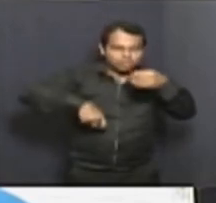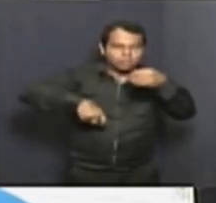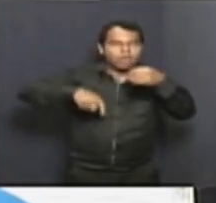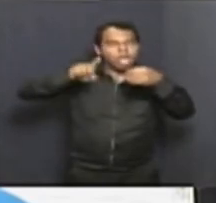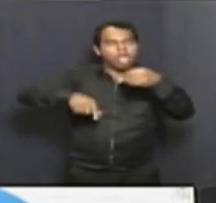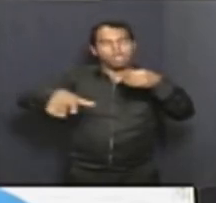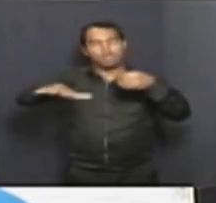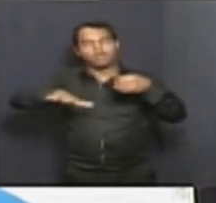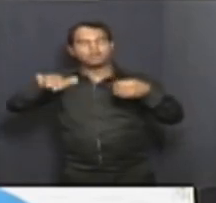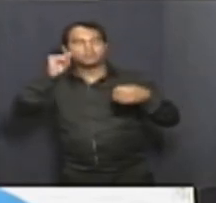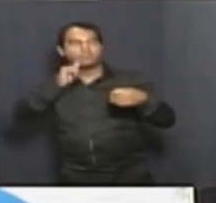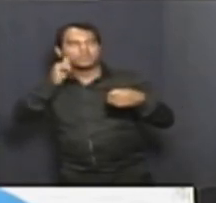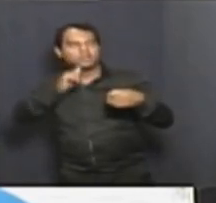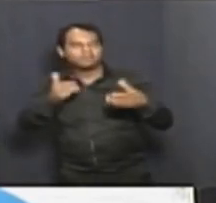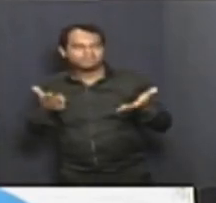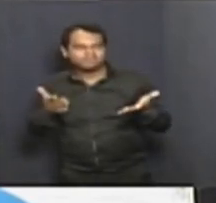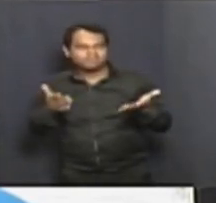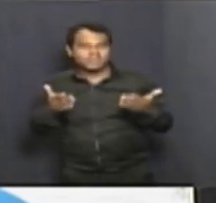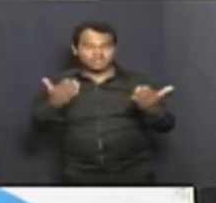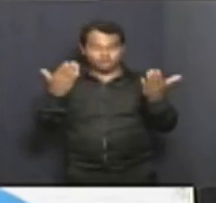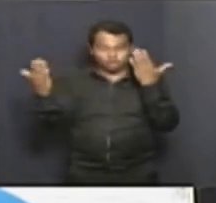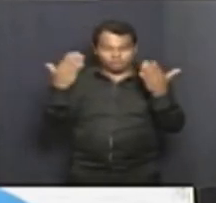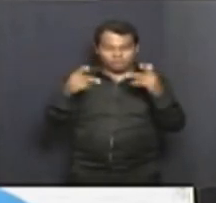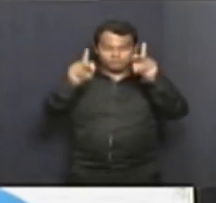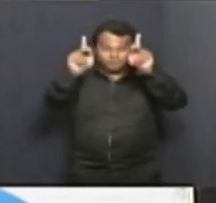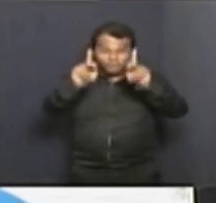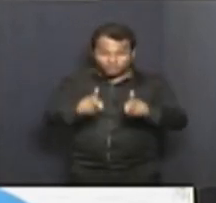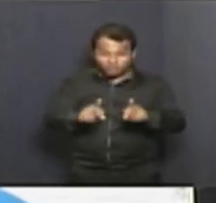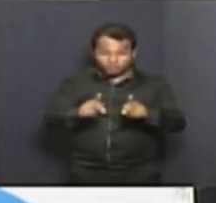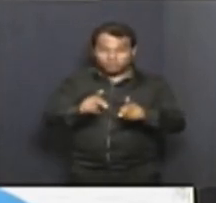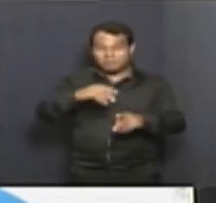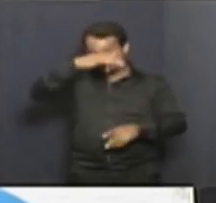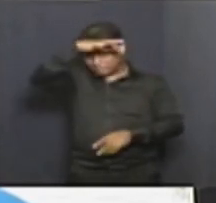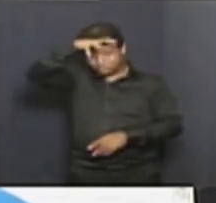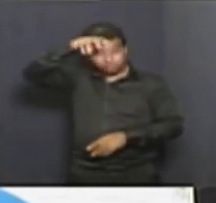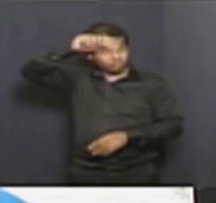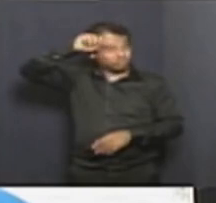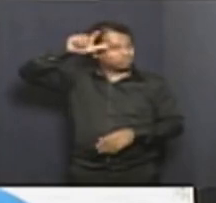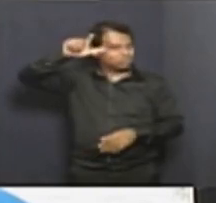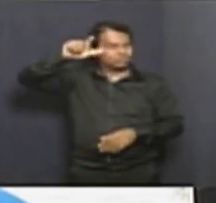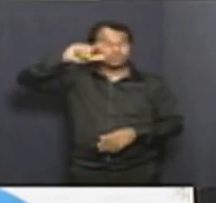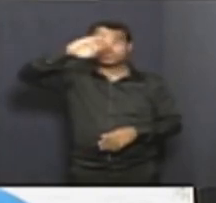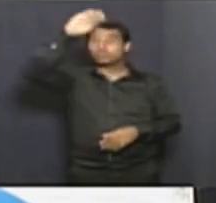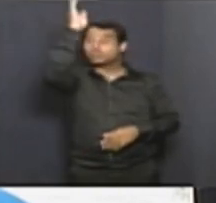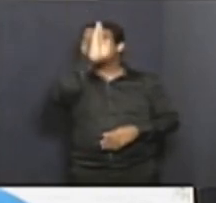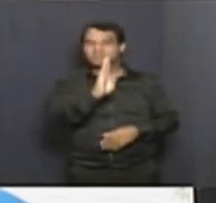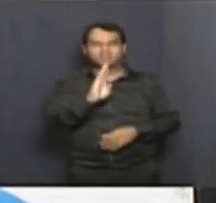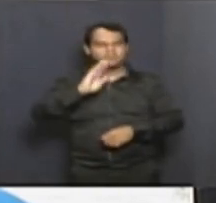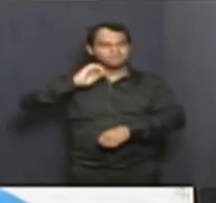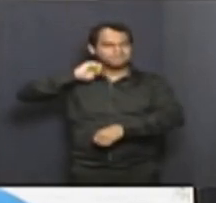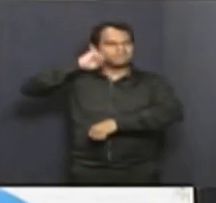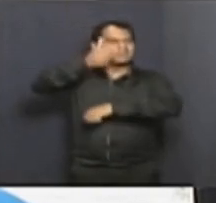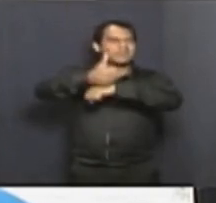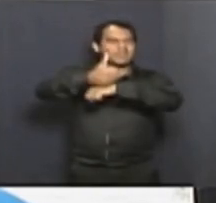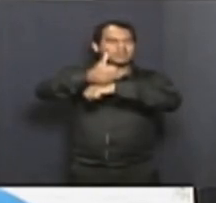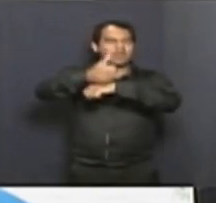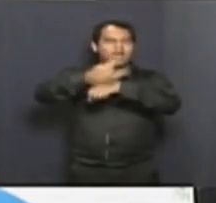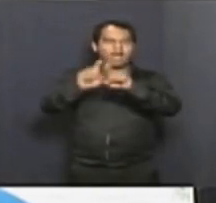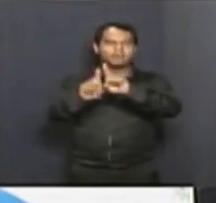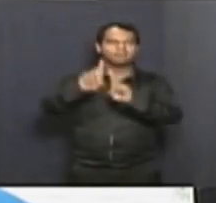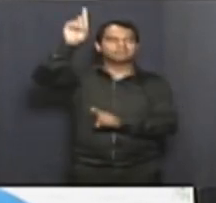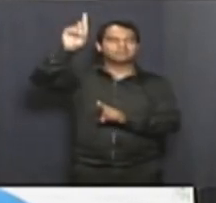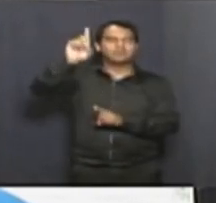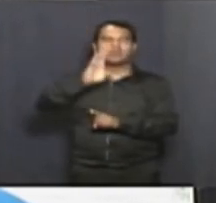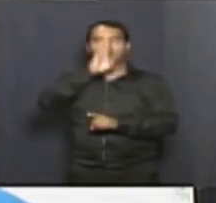então em relação à sua população o mato grosso do sul é o campeão nacional evidentemente que nós temos que